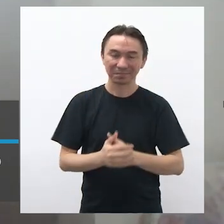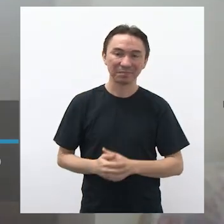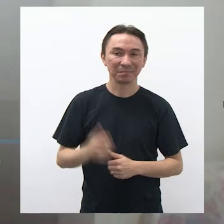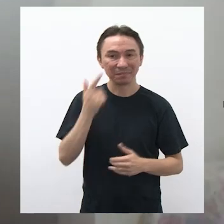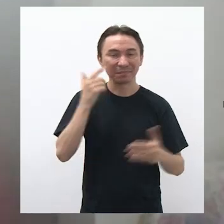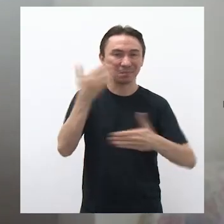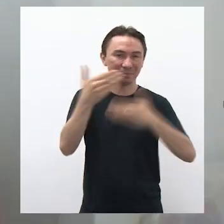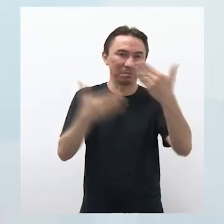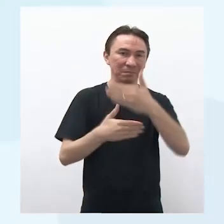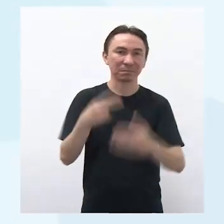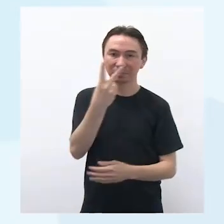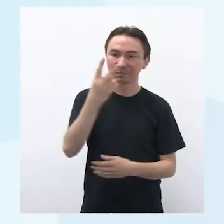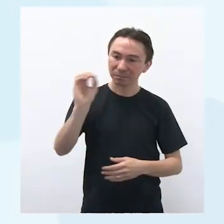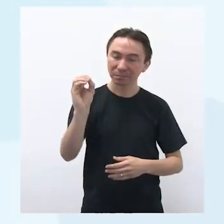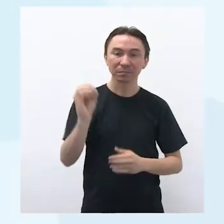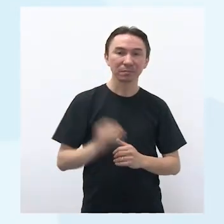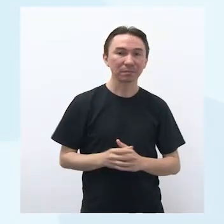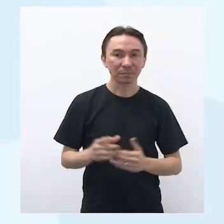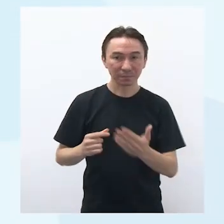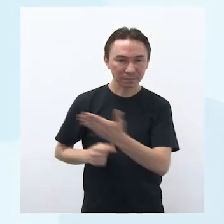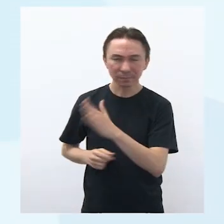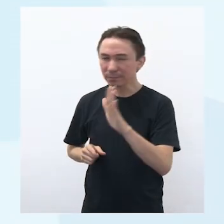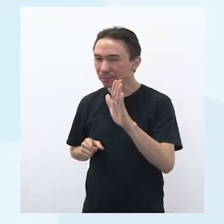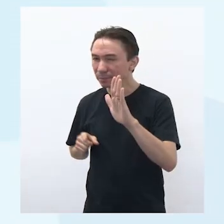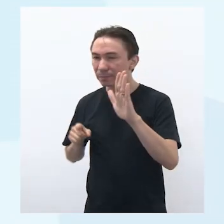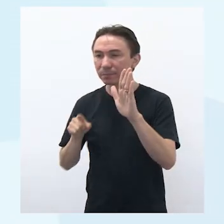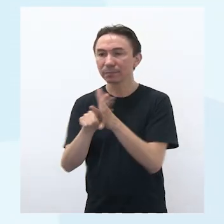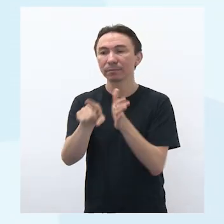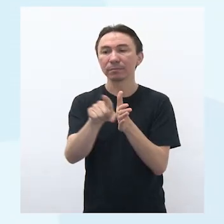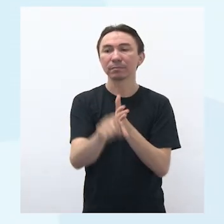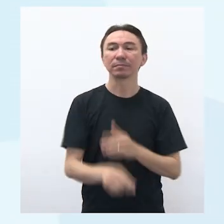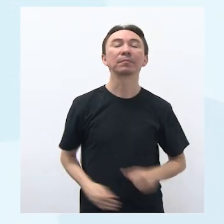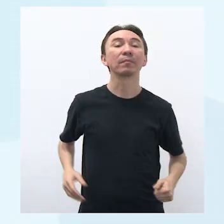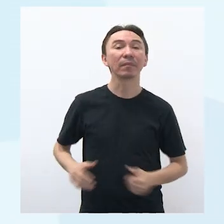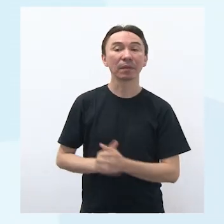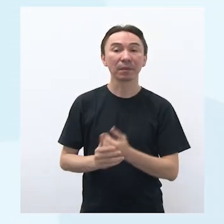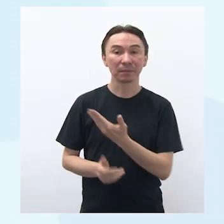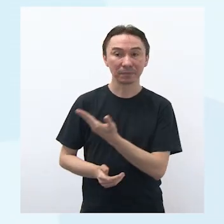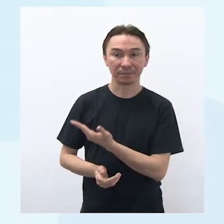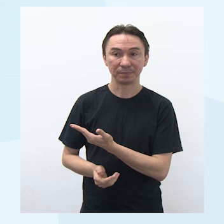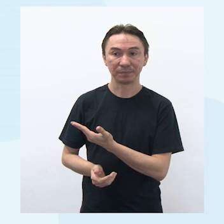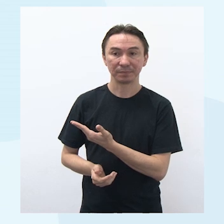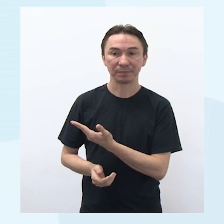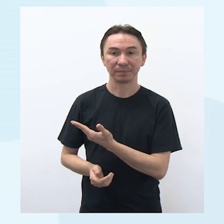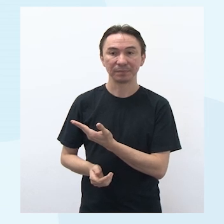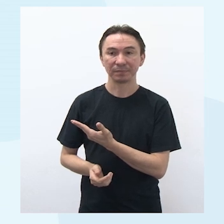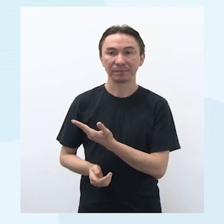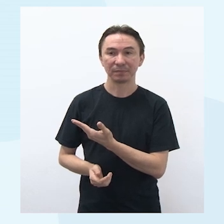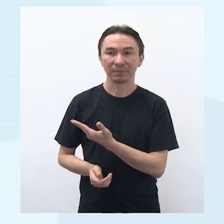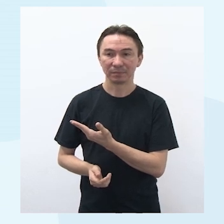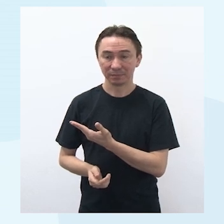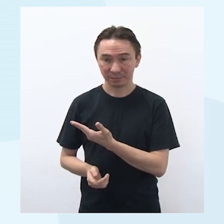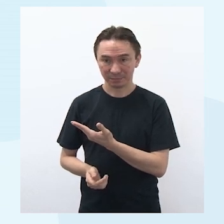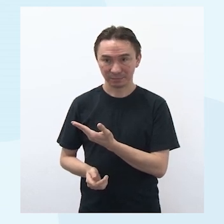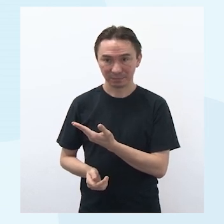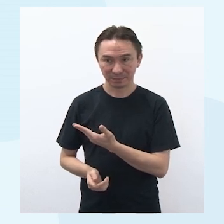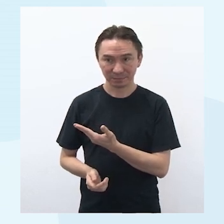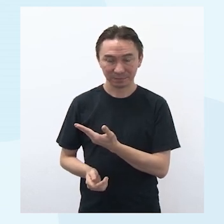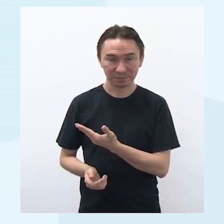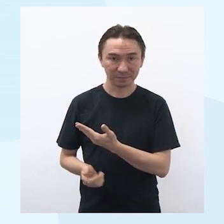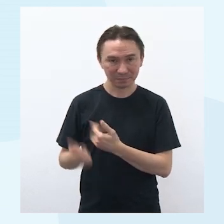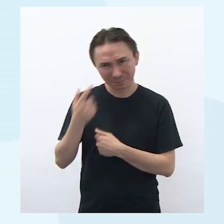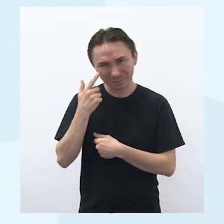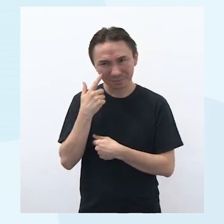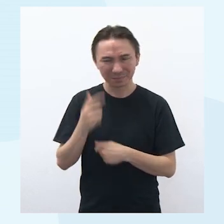que aí o slide 20 ele vai fazer a seguinte provocação. Essa adaptação dessa atividade que a gente fez, que foi só um trechinho que a